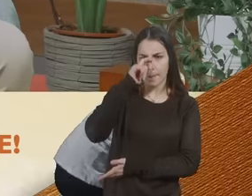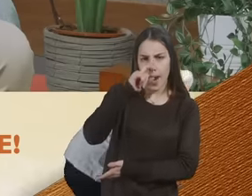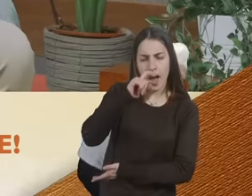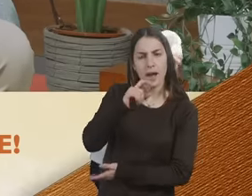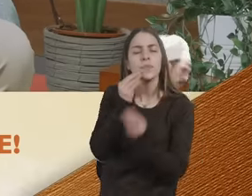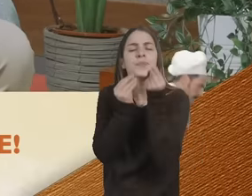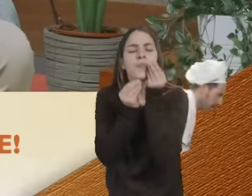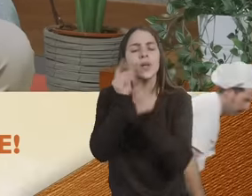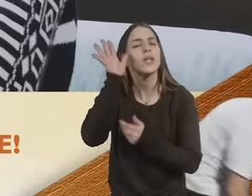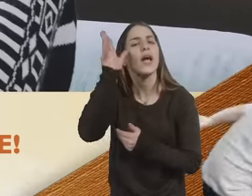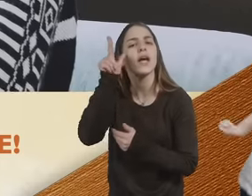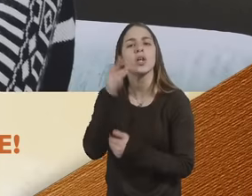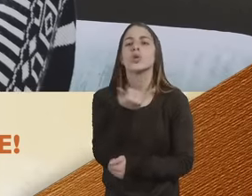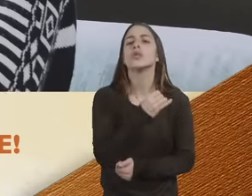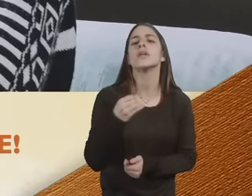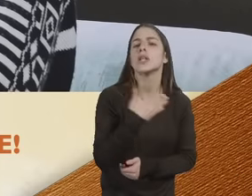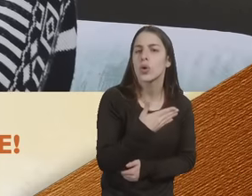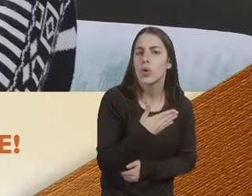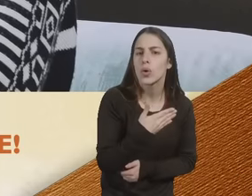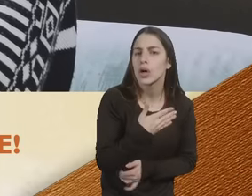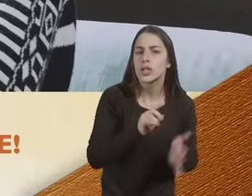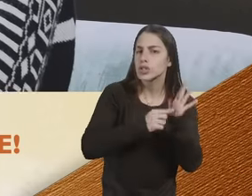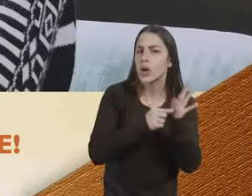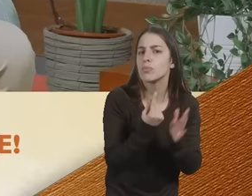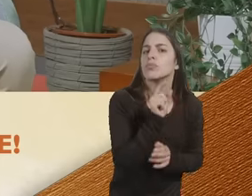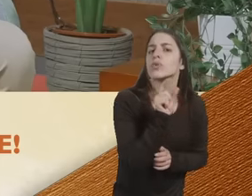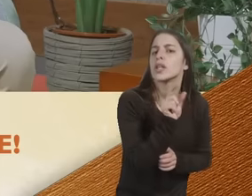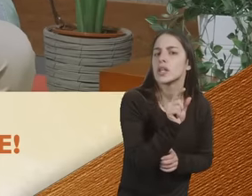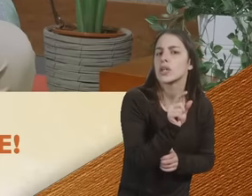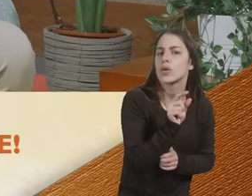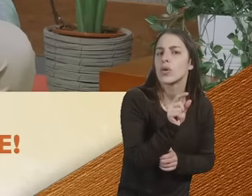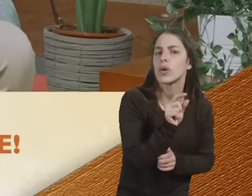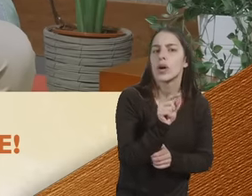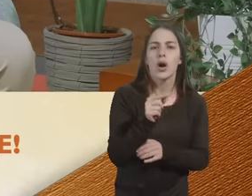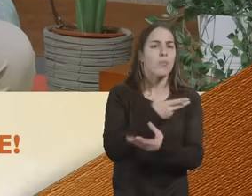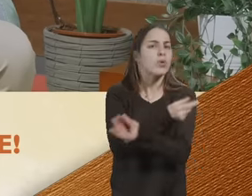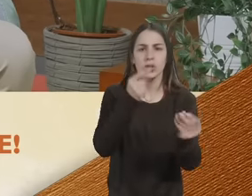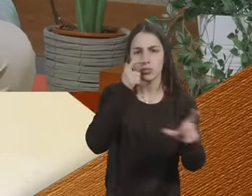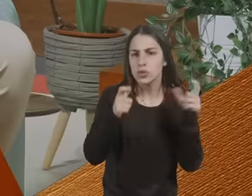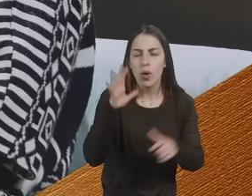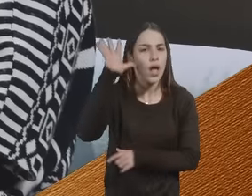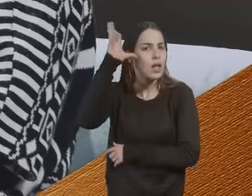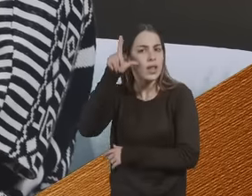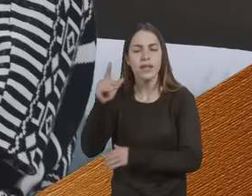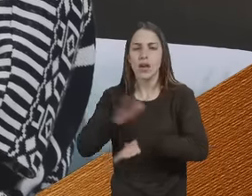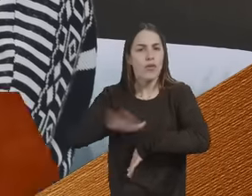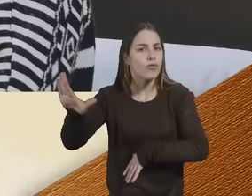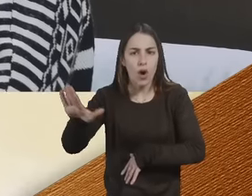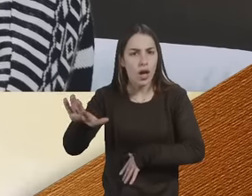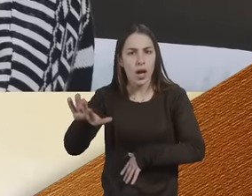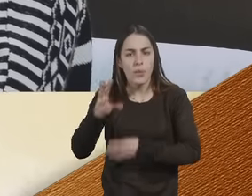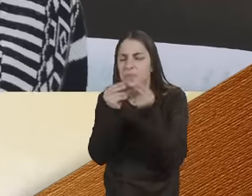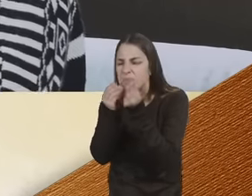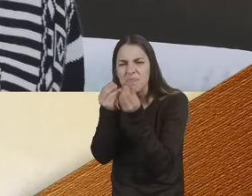2001? Não. De estar um bocadinho amargo. Houve imensa gente ainda até de leite fora, porque estava intragável. Sabem o que